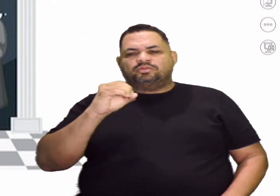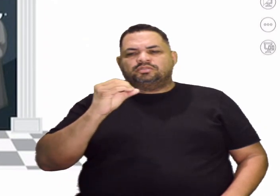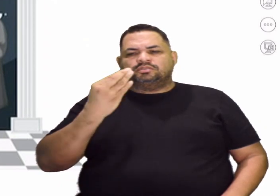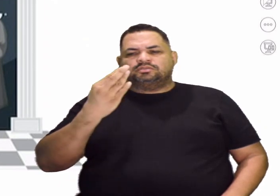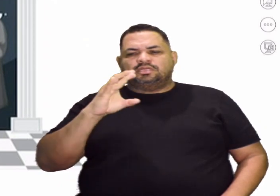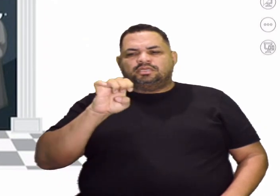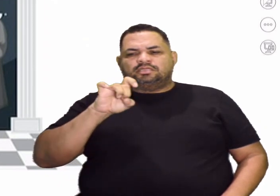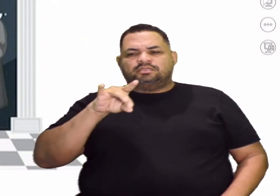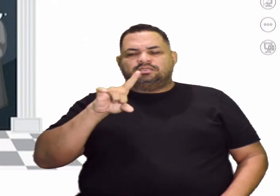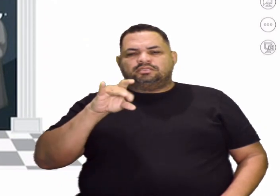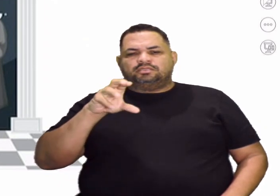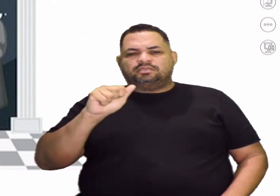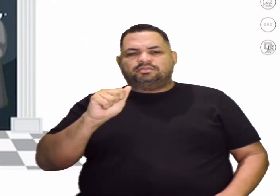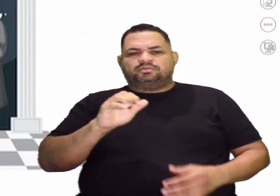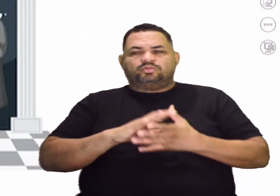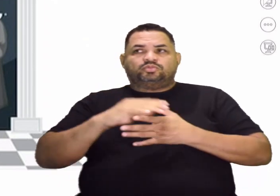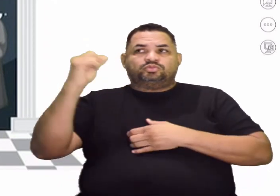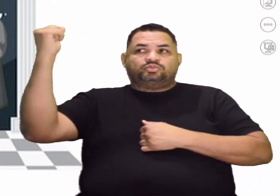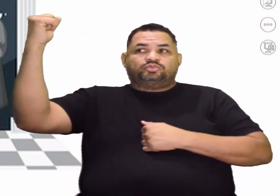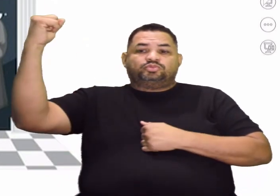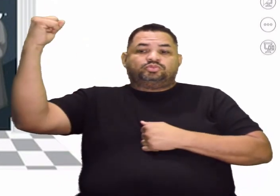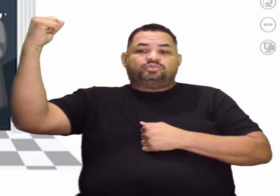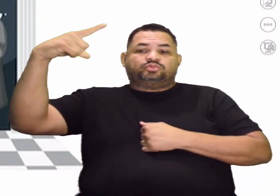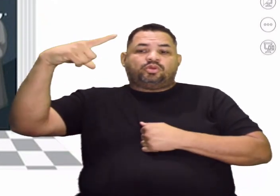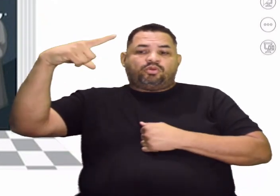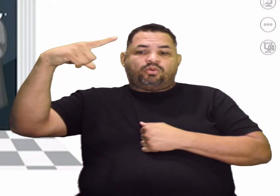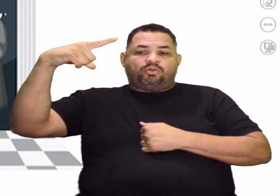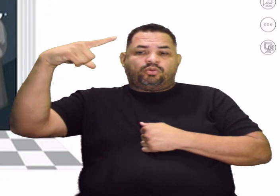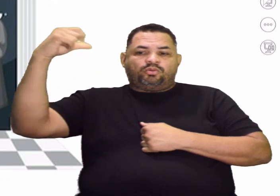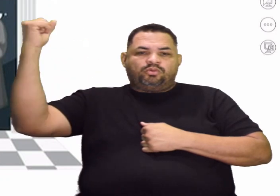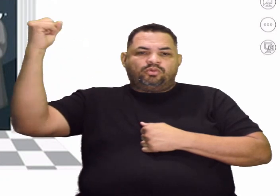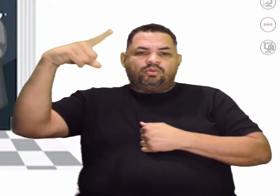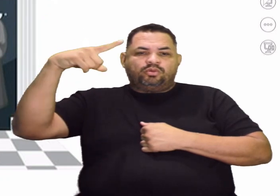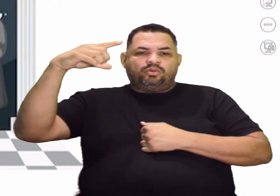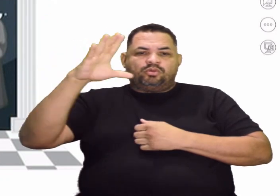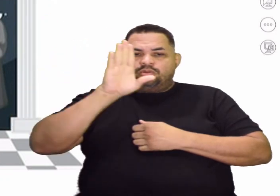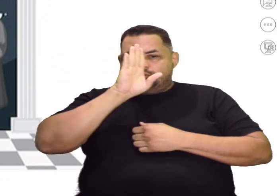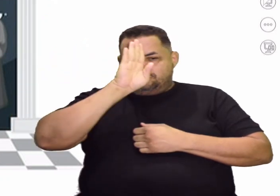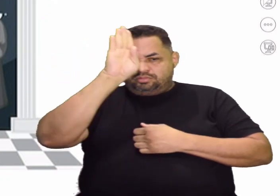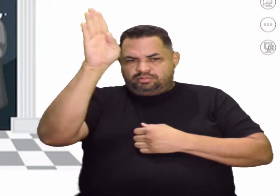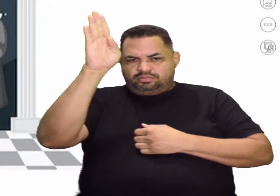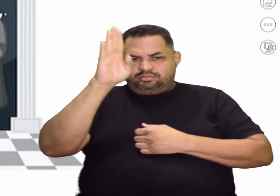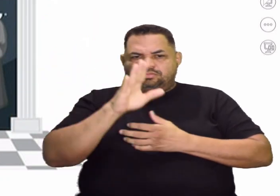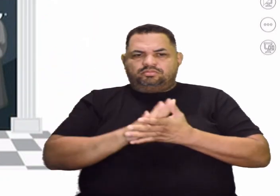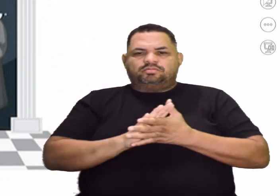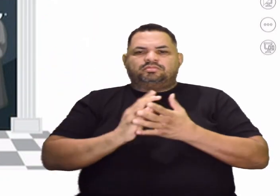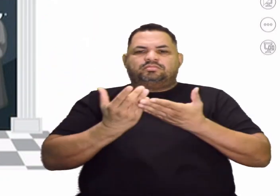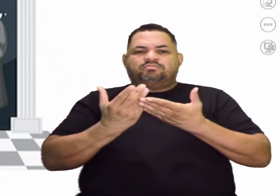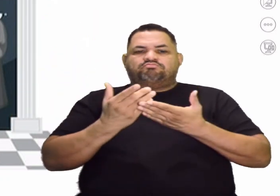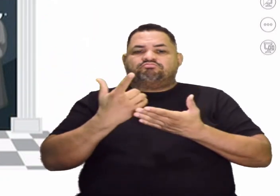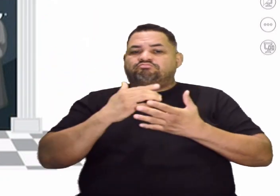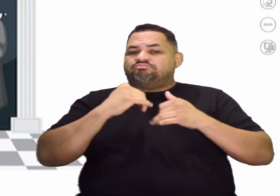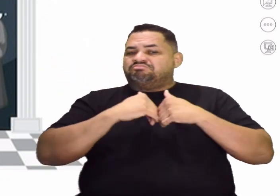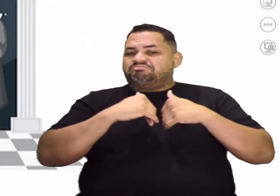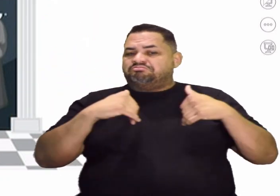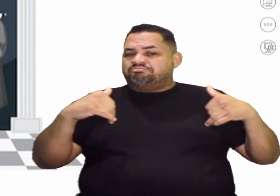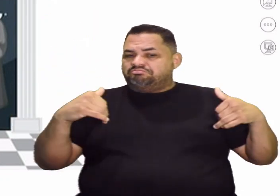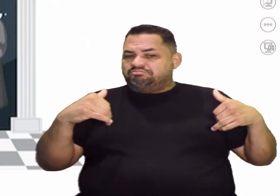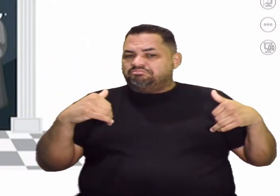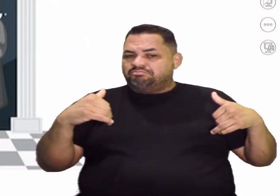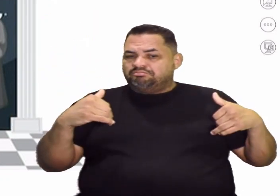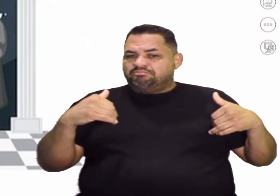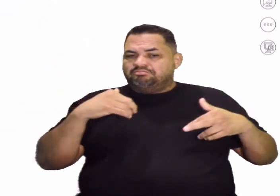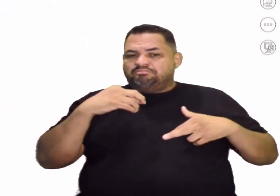quem? Galileu Galilei. Nesse contexto não há ruptura com a Idade Média, nem diremos que a Renascença